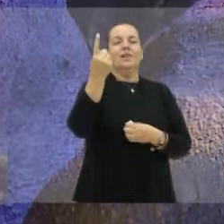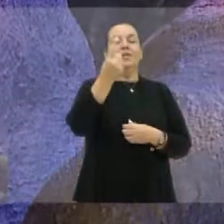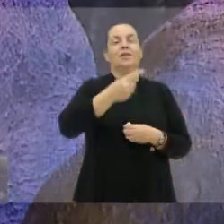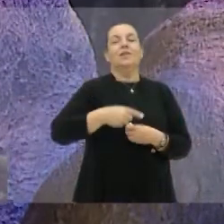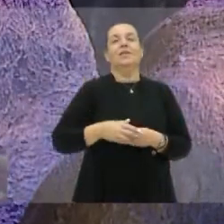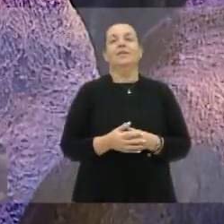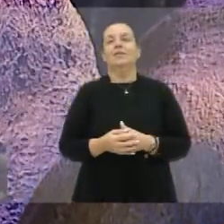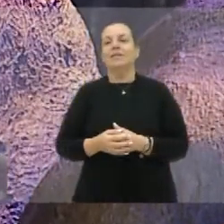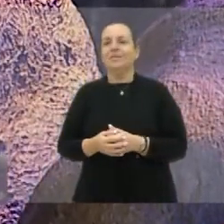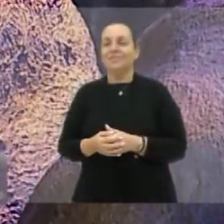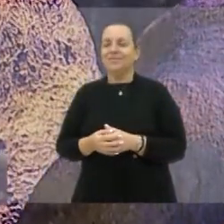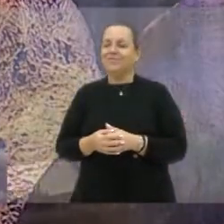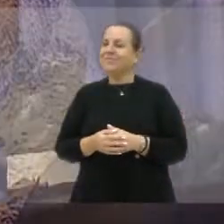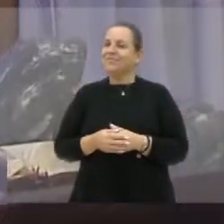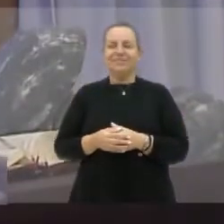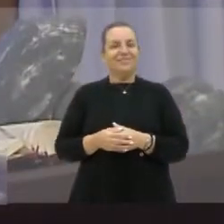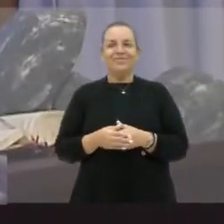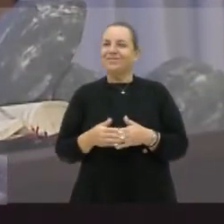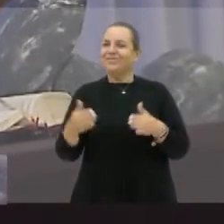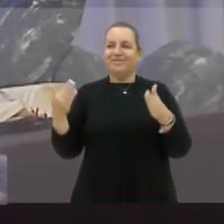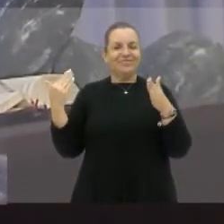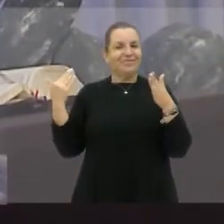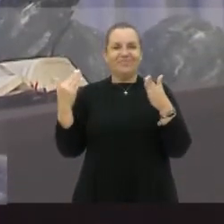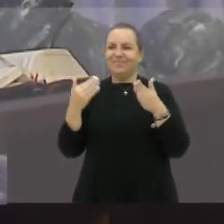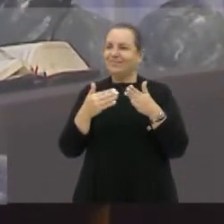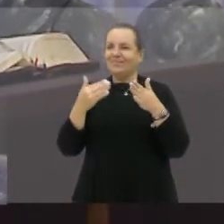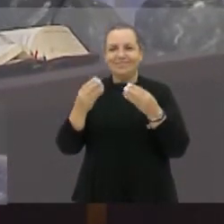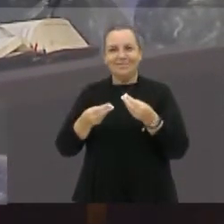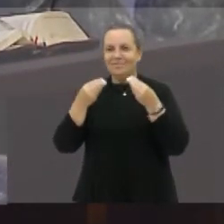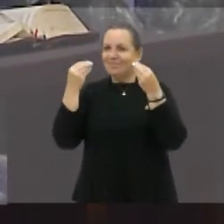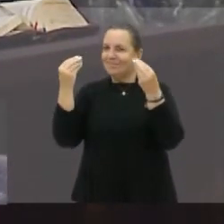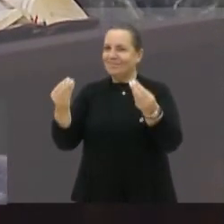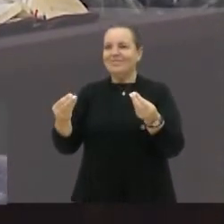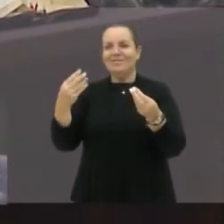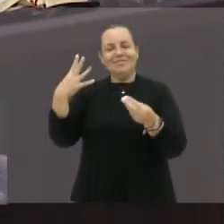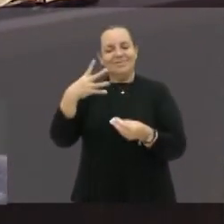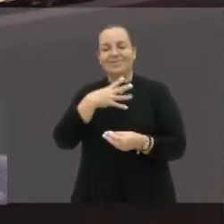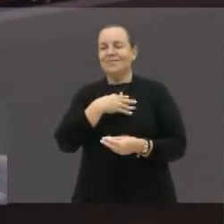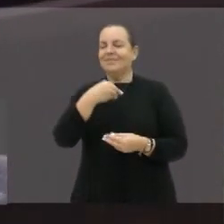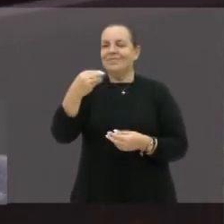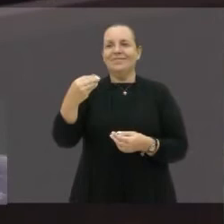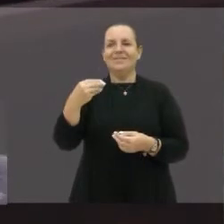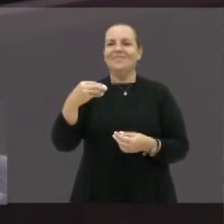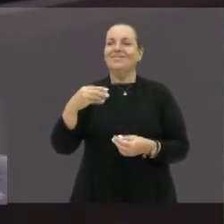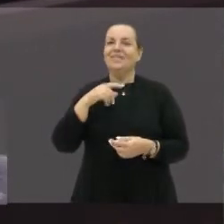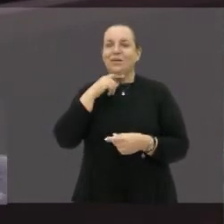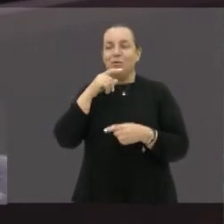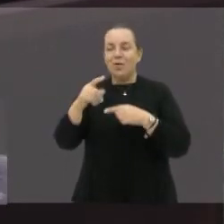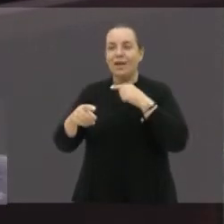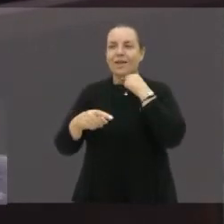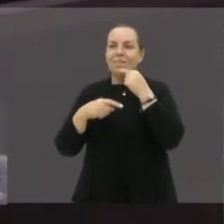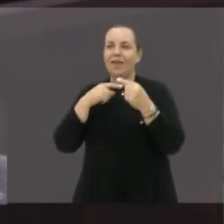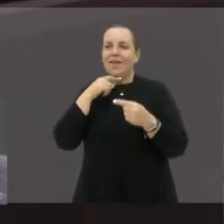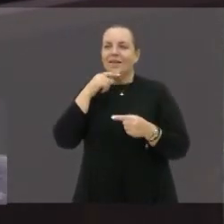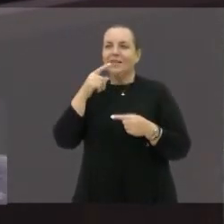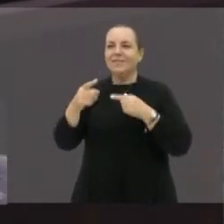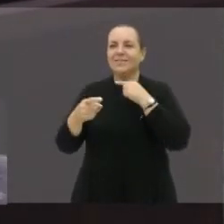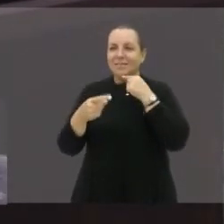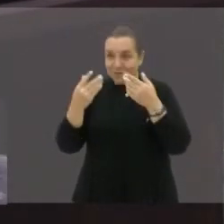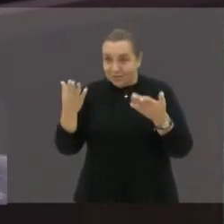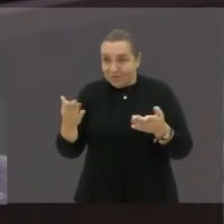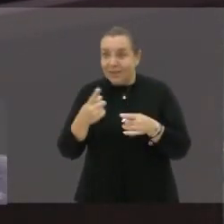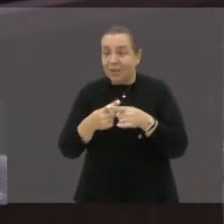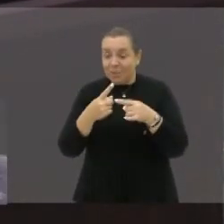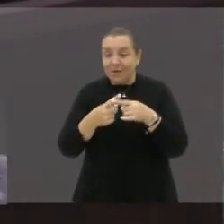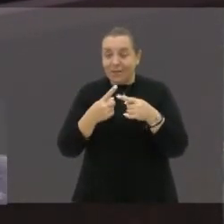não poupou o seu próprio filho. Porque ainda você duvida, meu irmão? Porque ainda